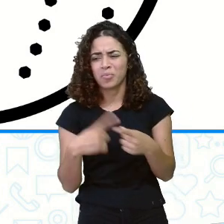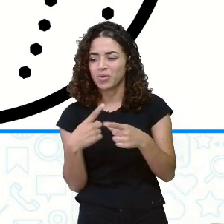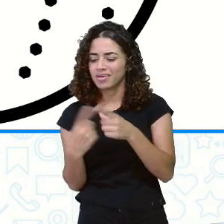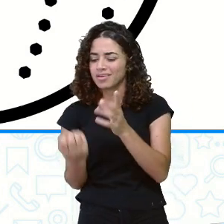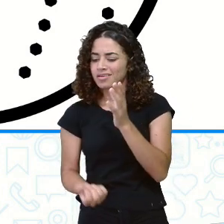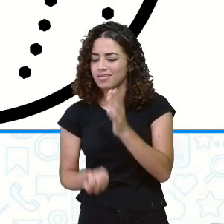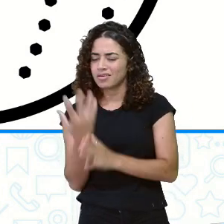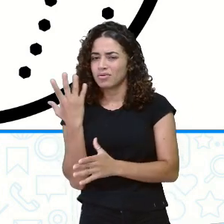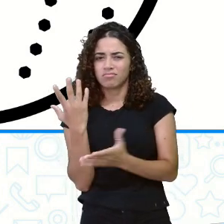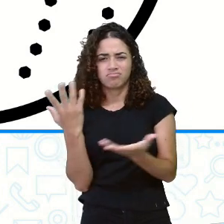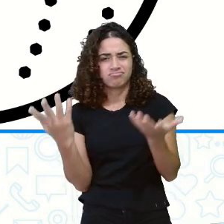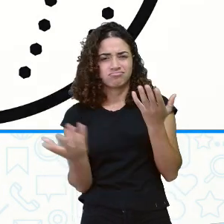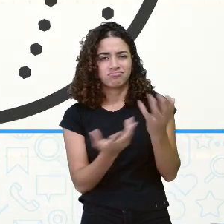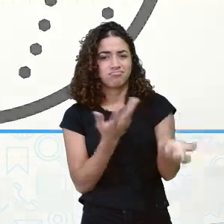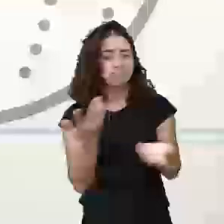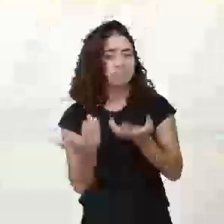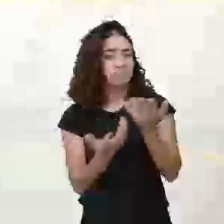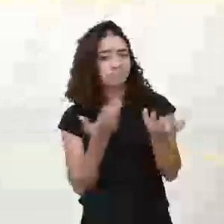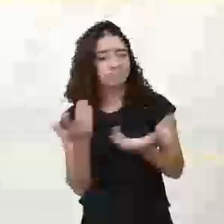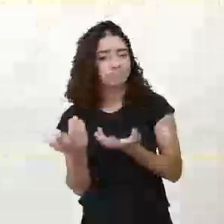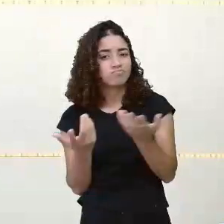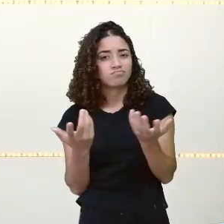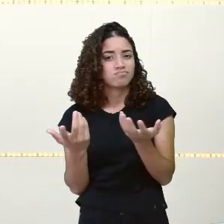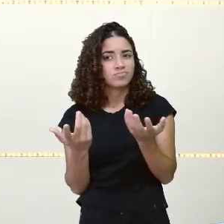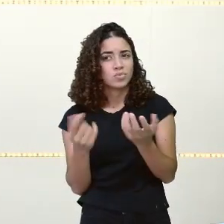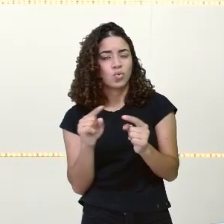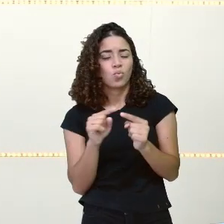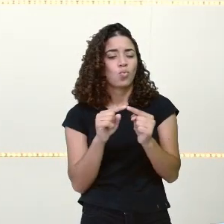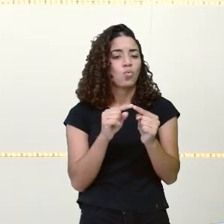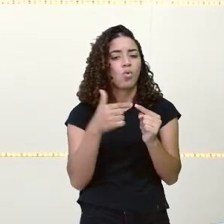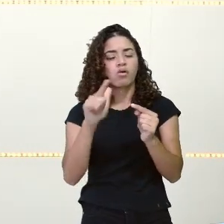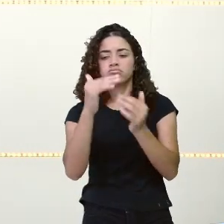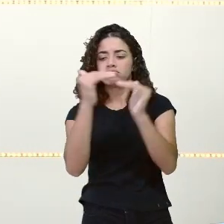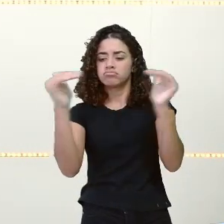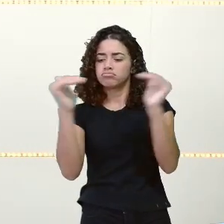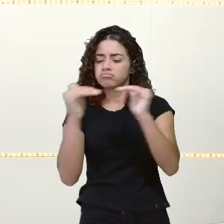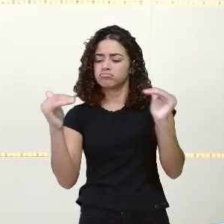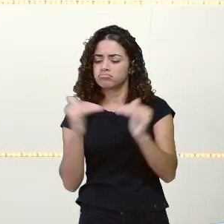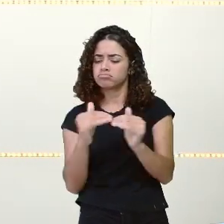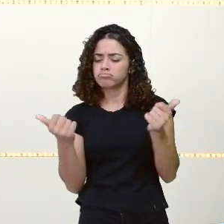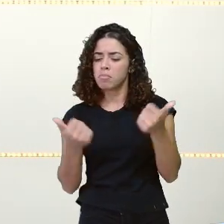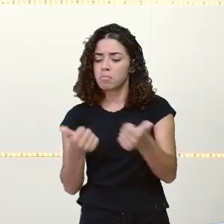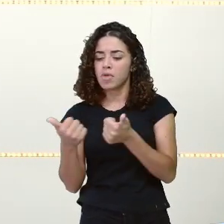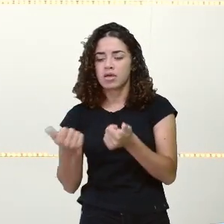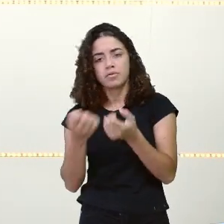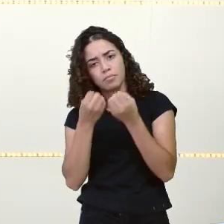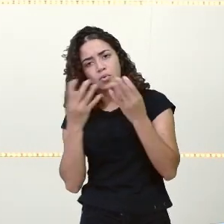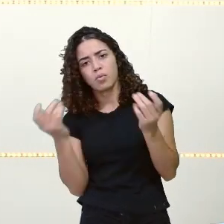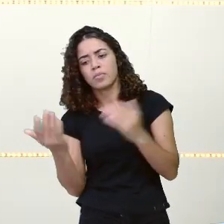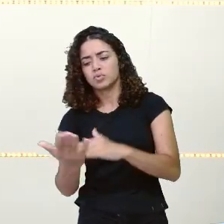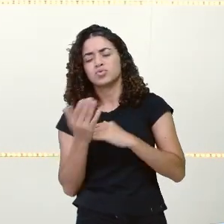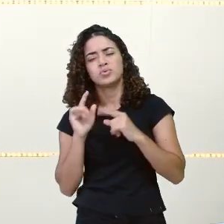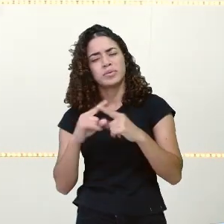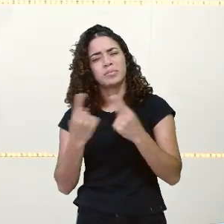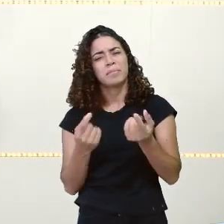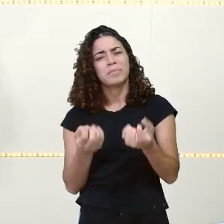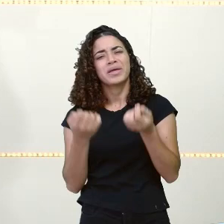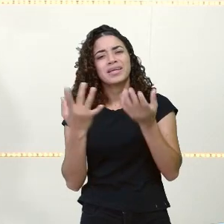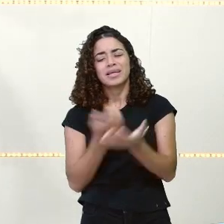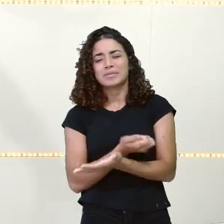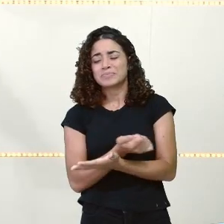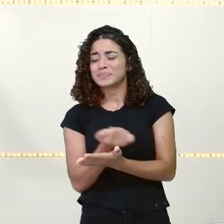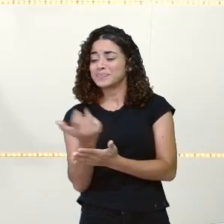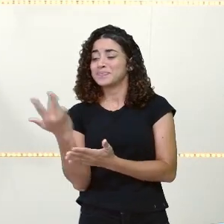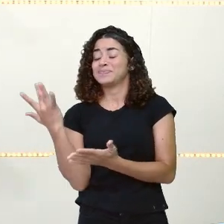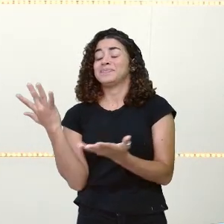Sinara? O outro eu até entendo, para você poder se localizar. Mas para que tanta linha? Gente, a gente tem que entender